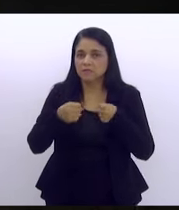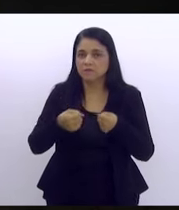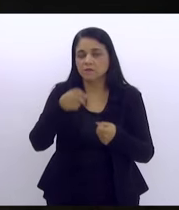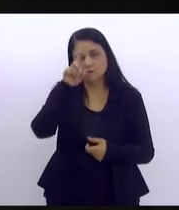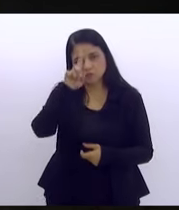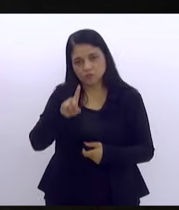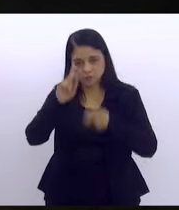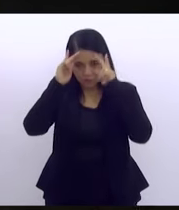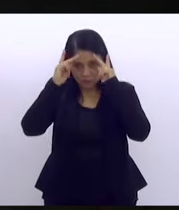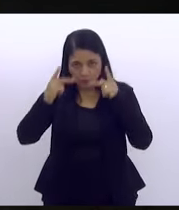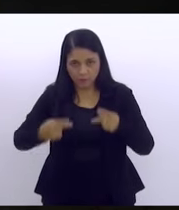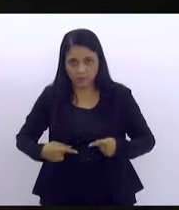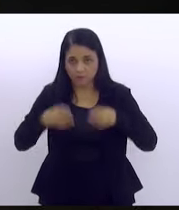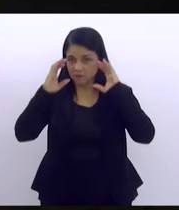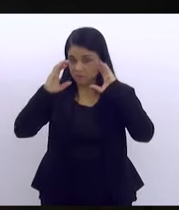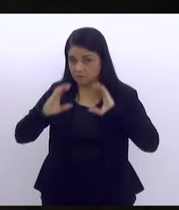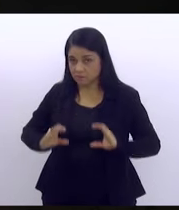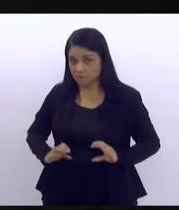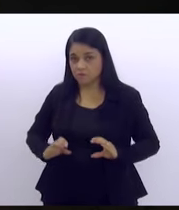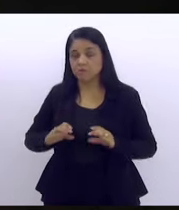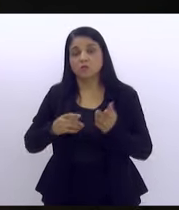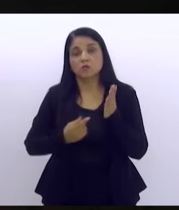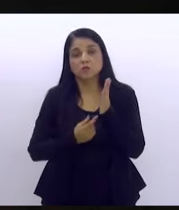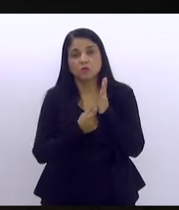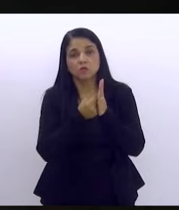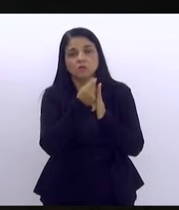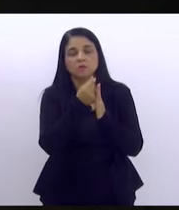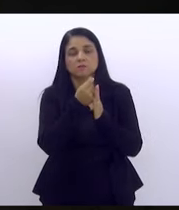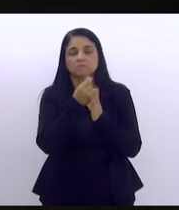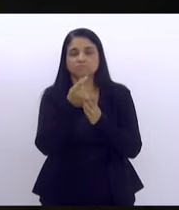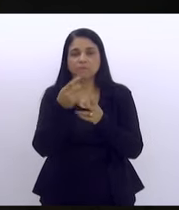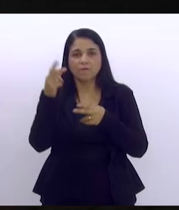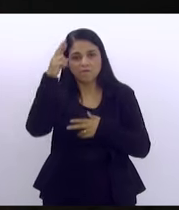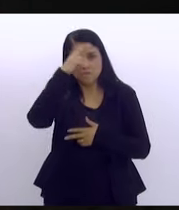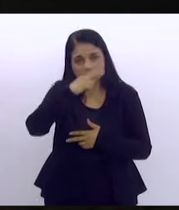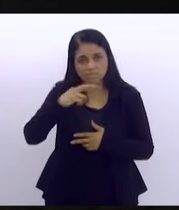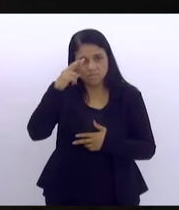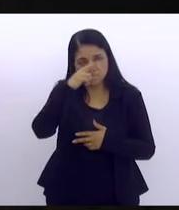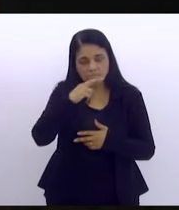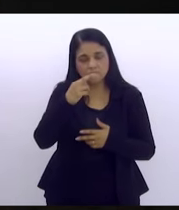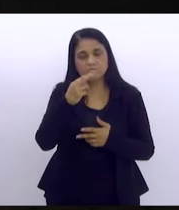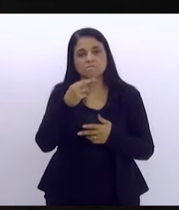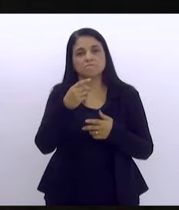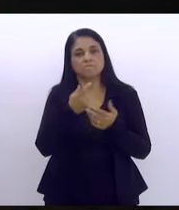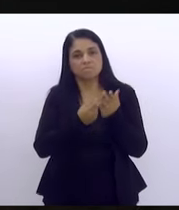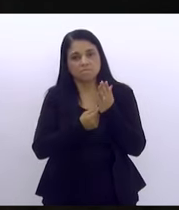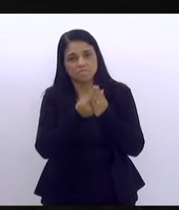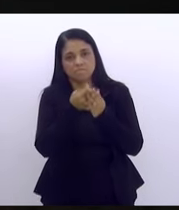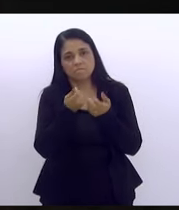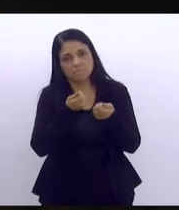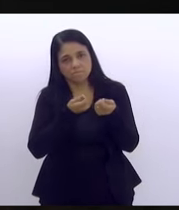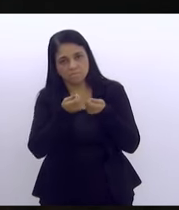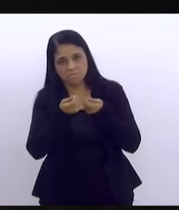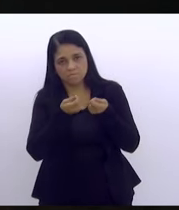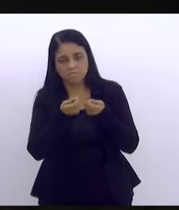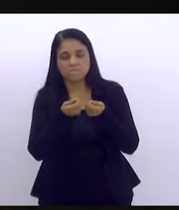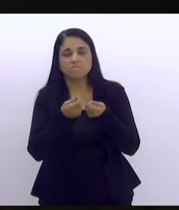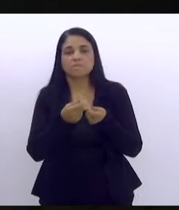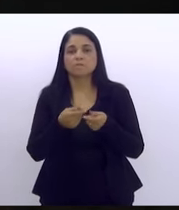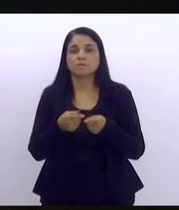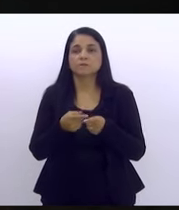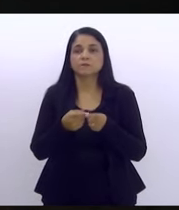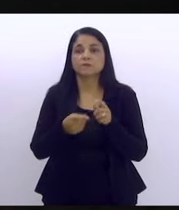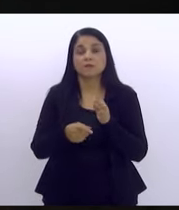Direitos Humanos e Cidadania e de Orçamento, Finanças, Fiscalização Financeira e Controle. Antes